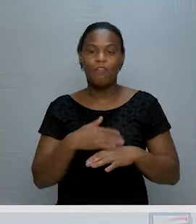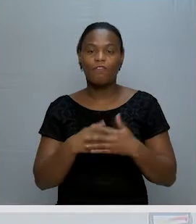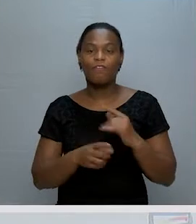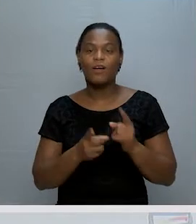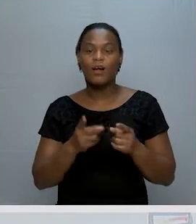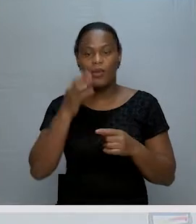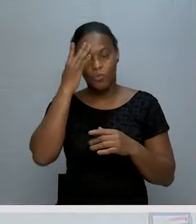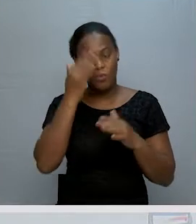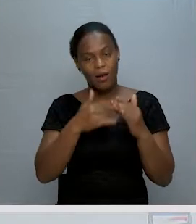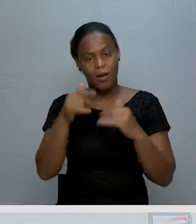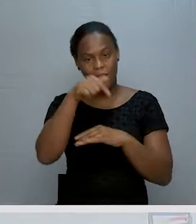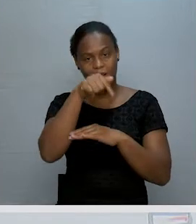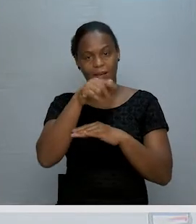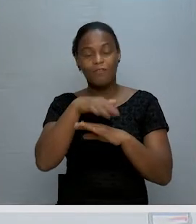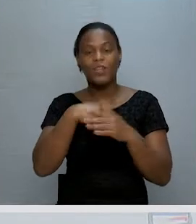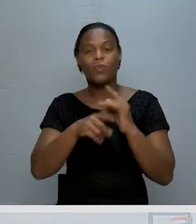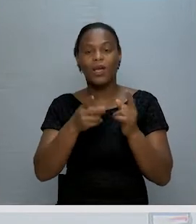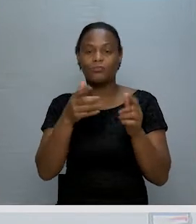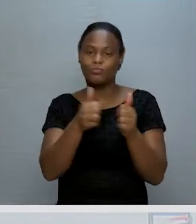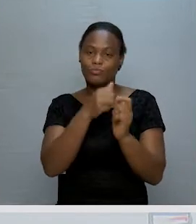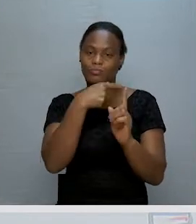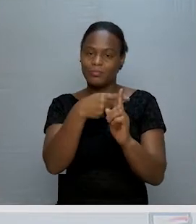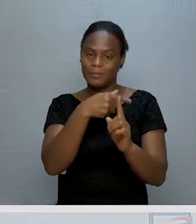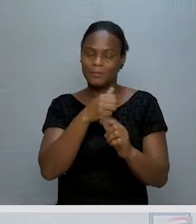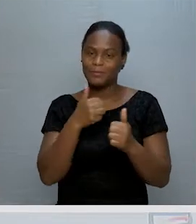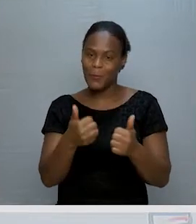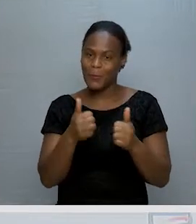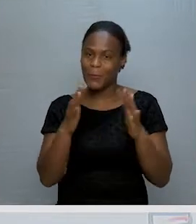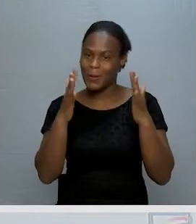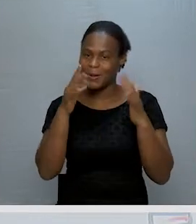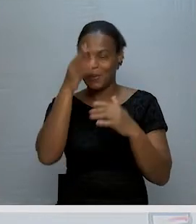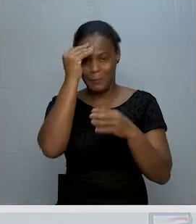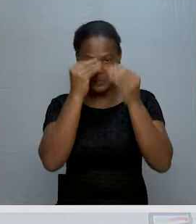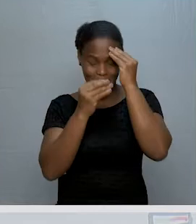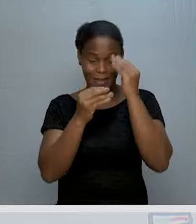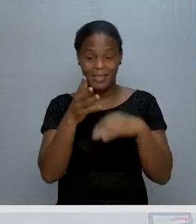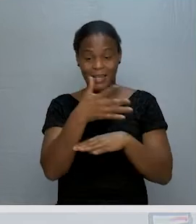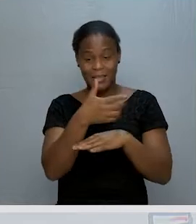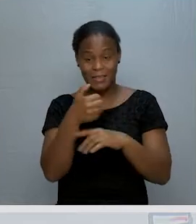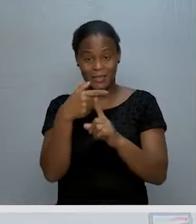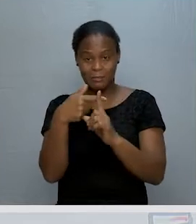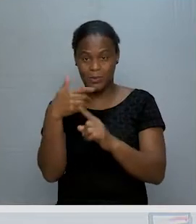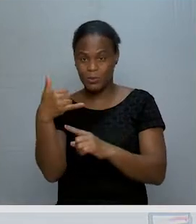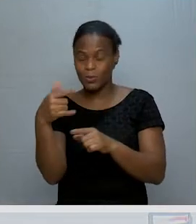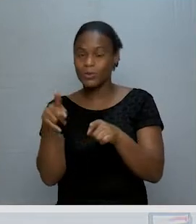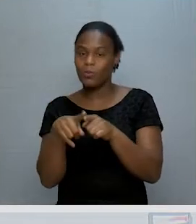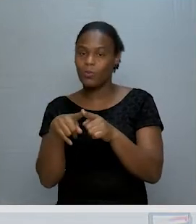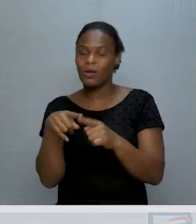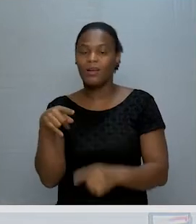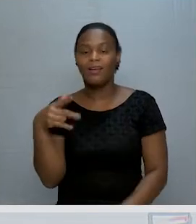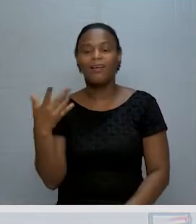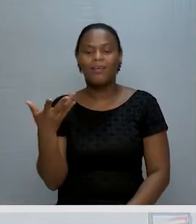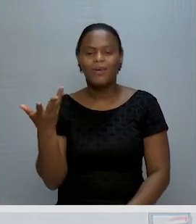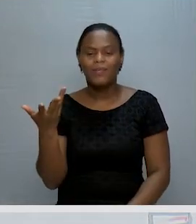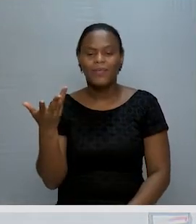O que é que fazemos com os numeradores? Somamos, exato, já aprenderam. 15 mais 2 igual